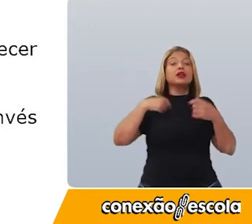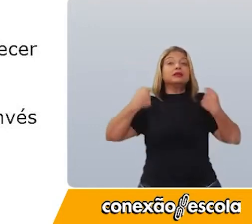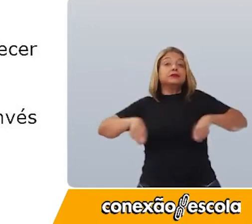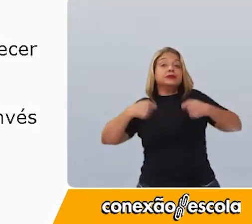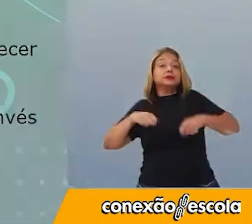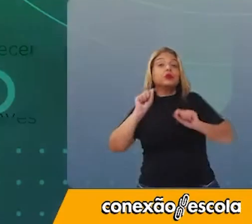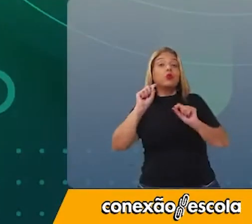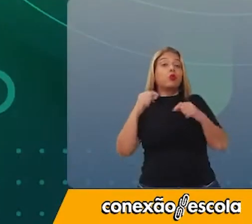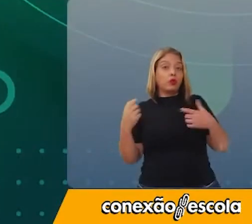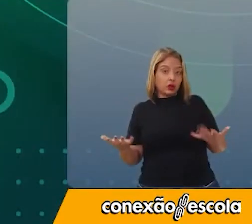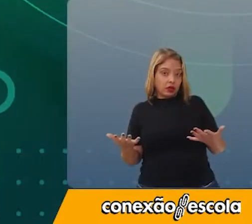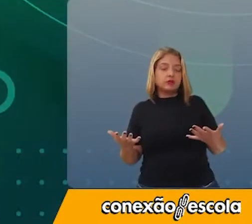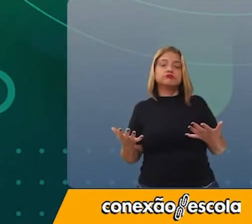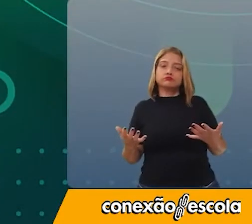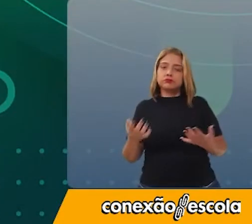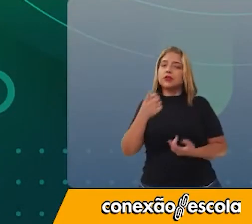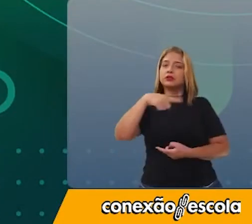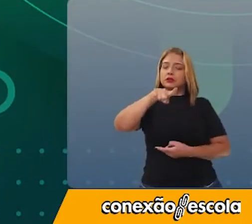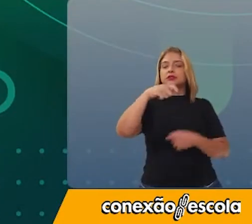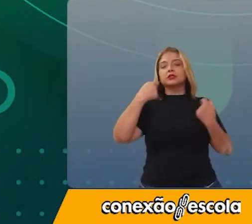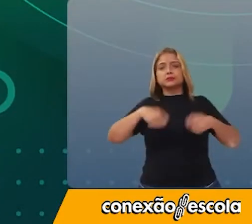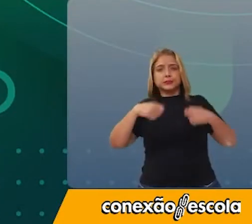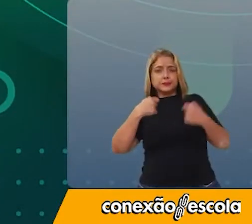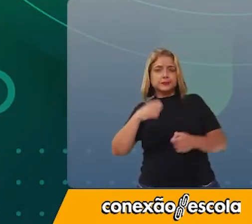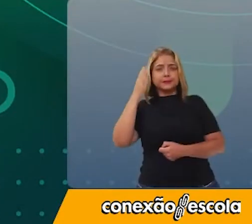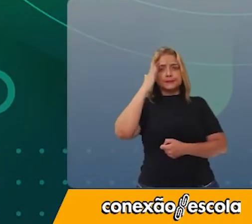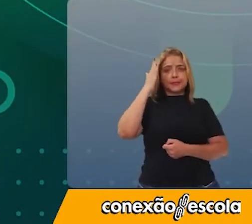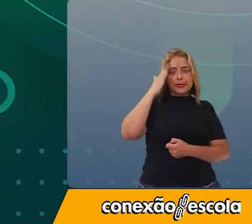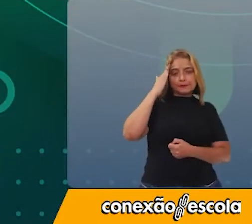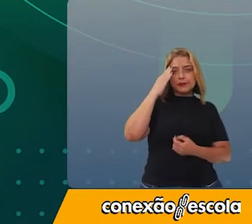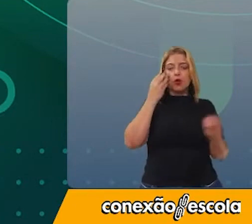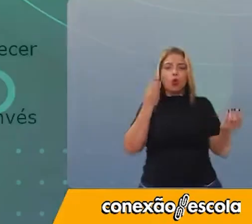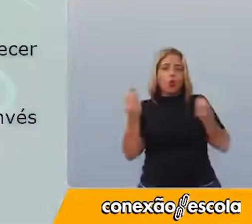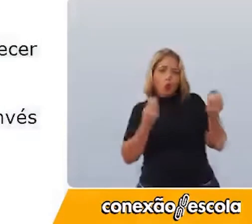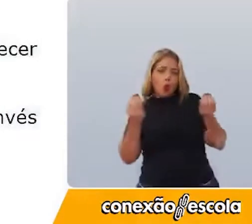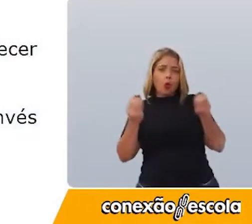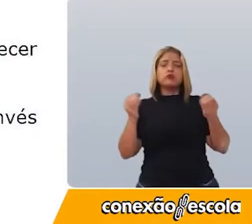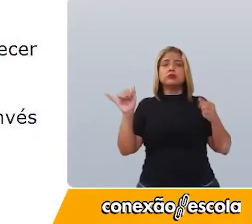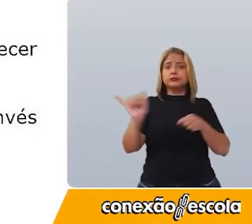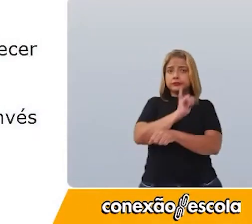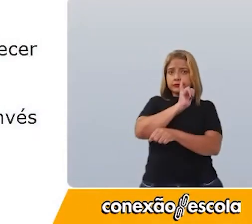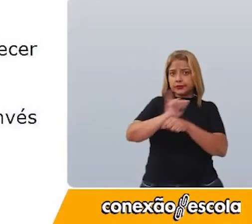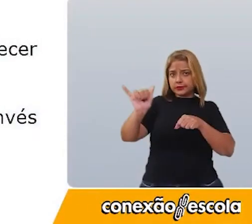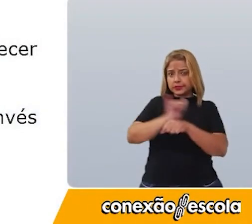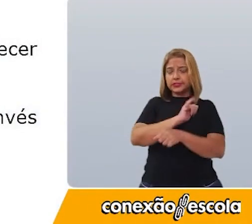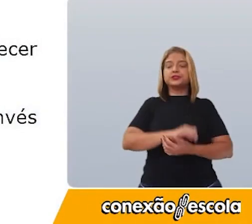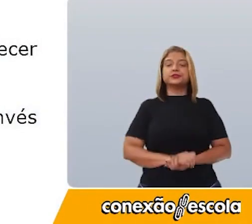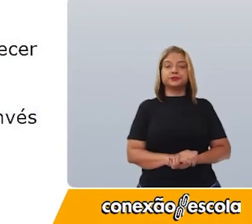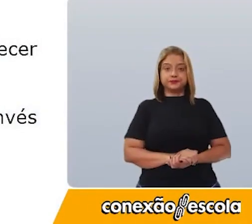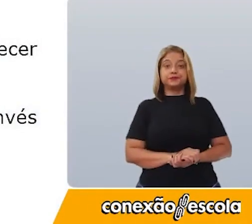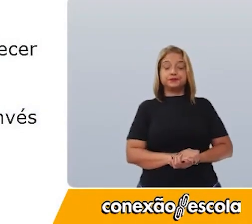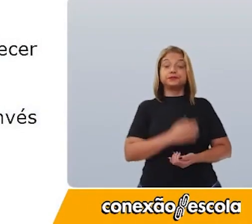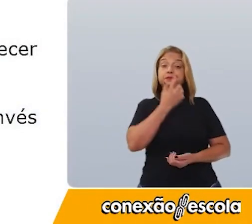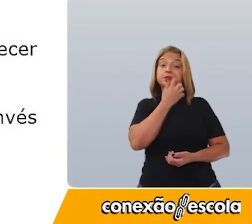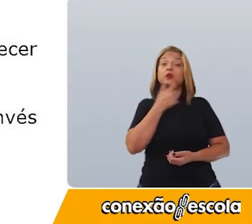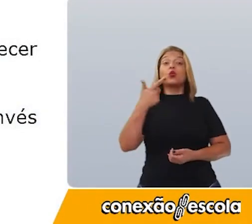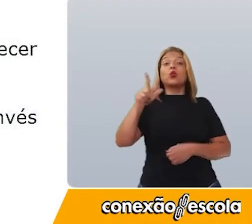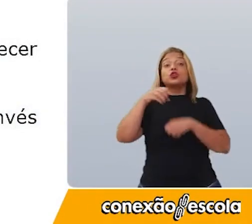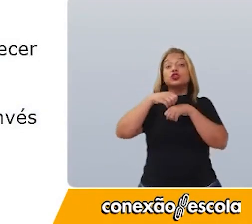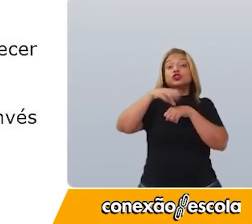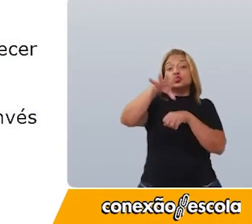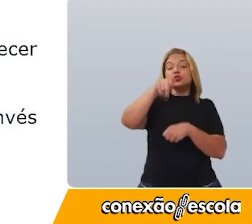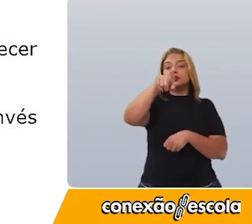Então, eu preciso ser sintético e objetivo nesse momento. Outra dica. Registre os